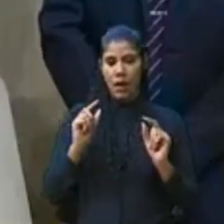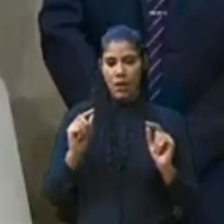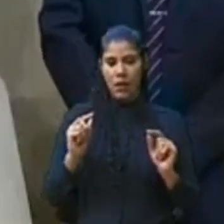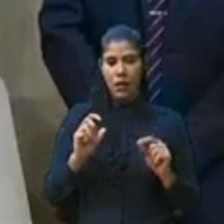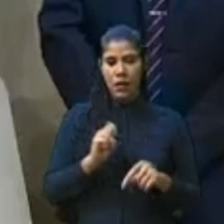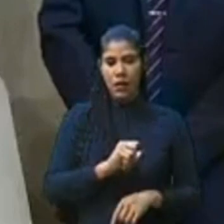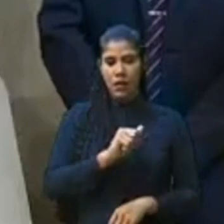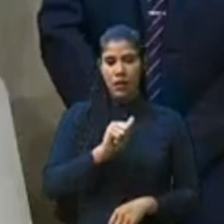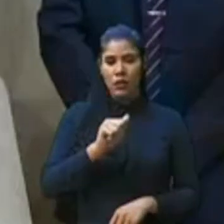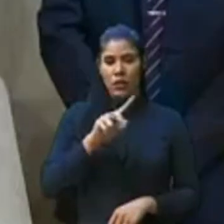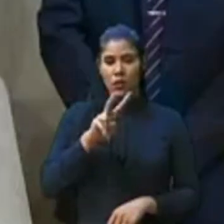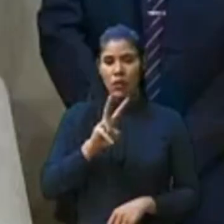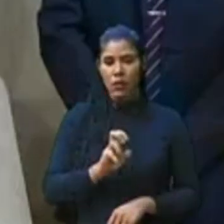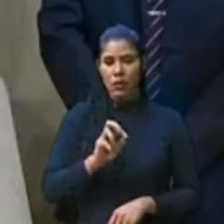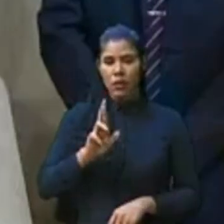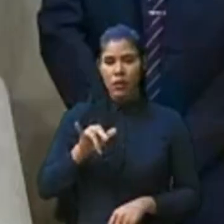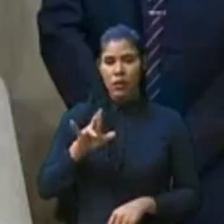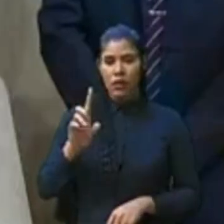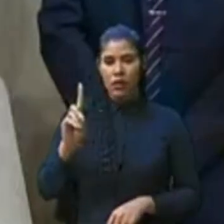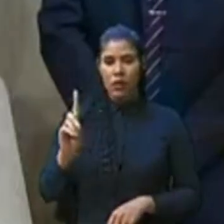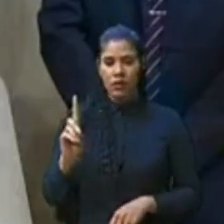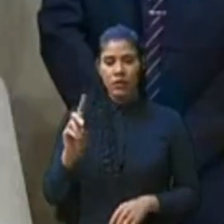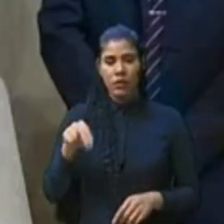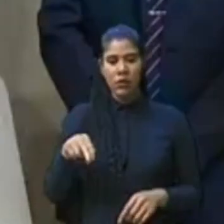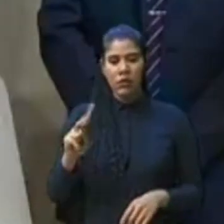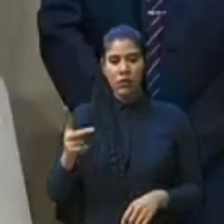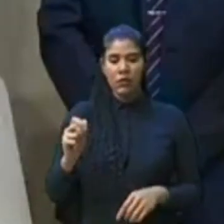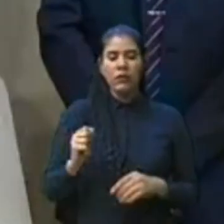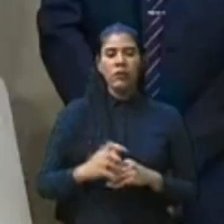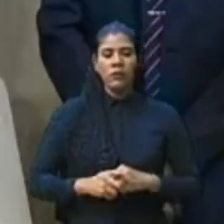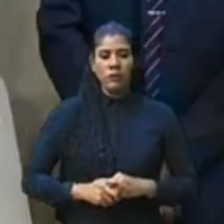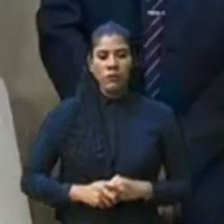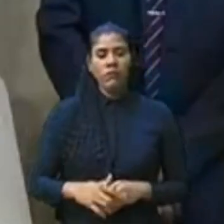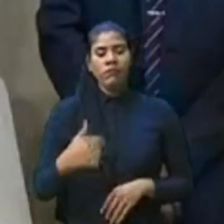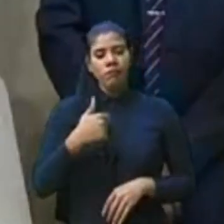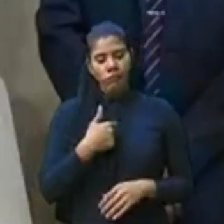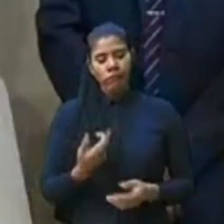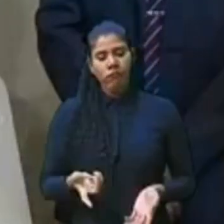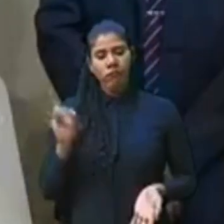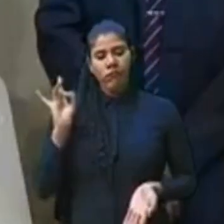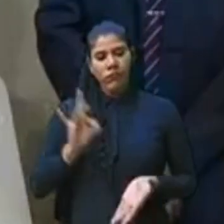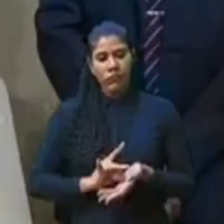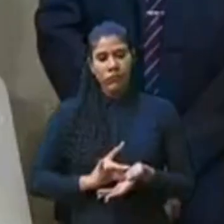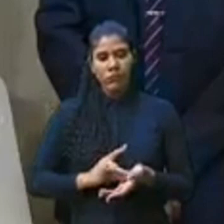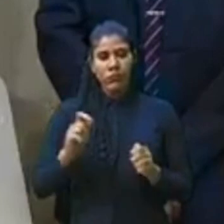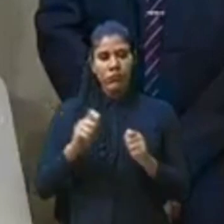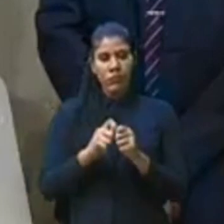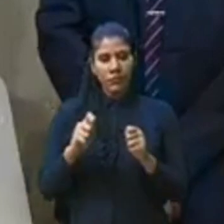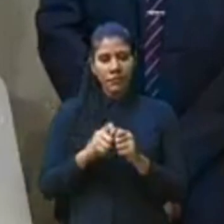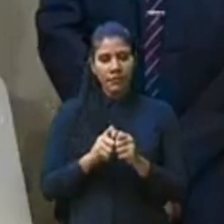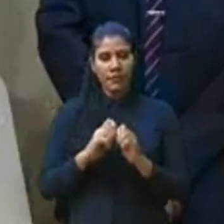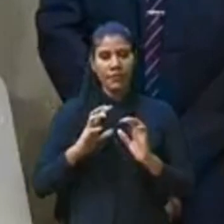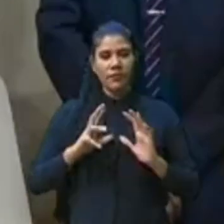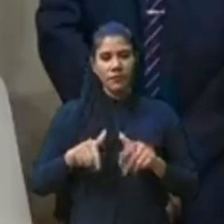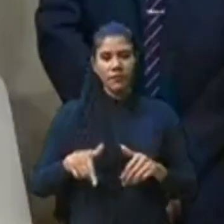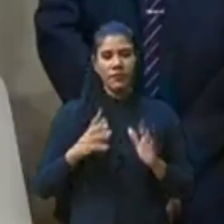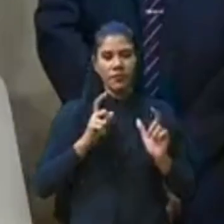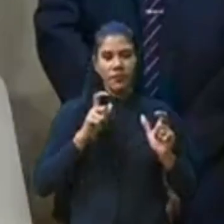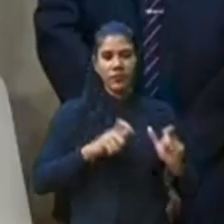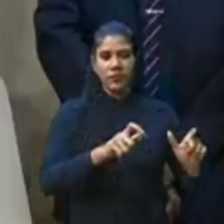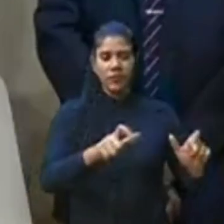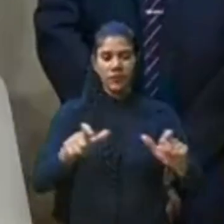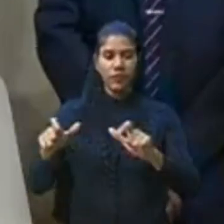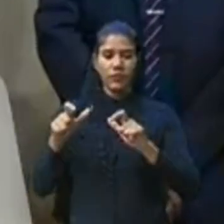rainha. Era gemendo e chorando no vale de lágrimas. E eu realmente fiz isso. Todos os lugares que eu frequentava